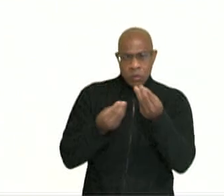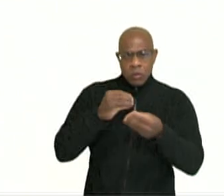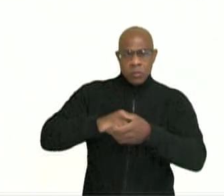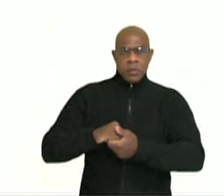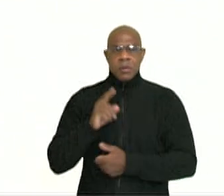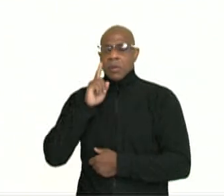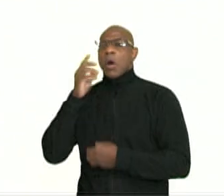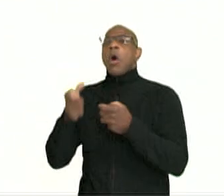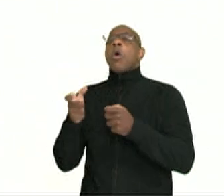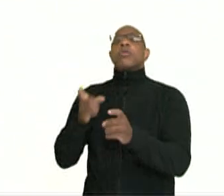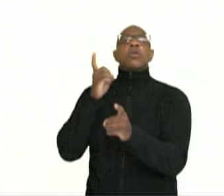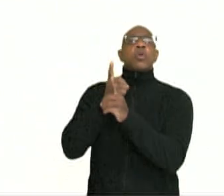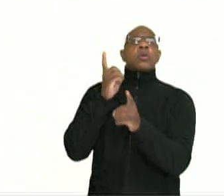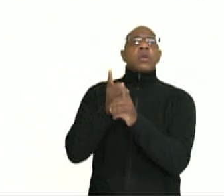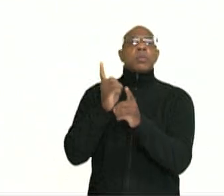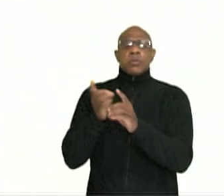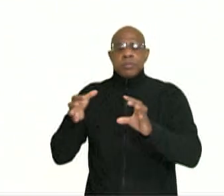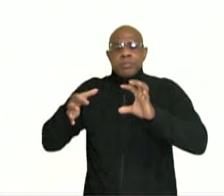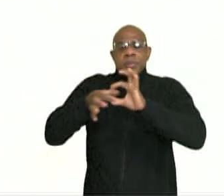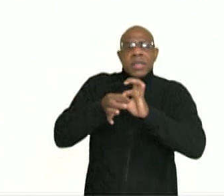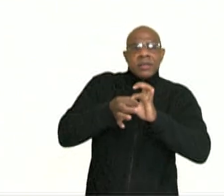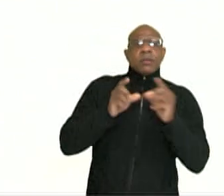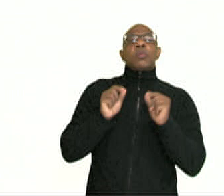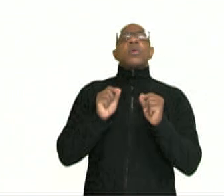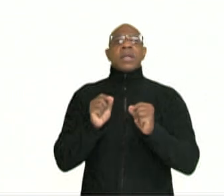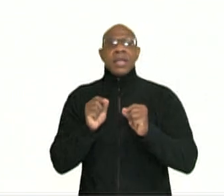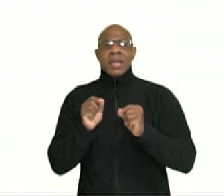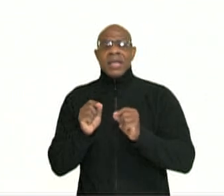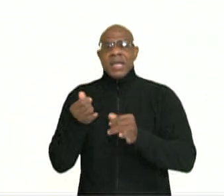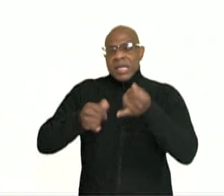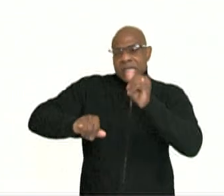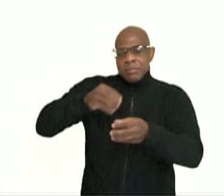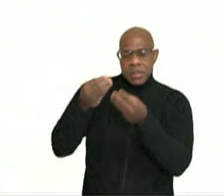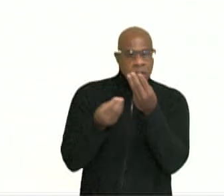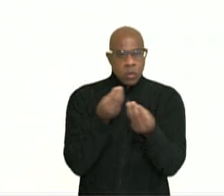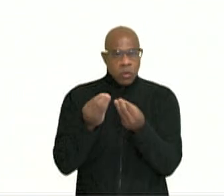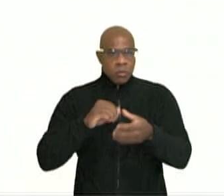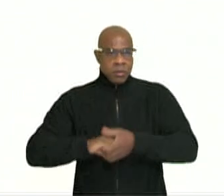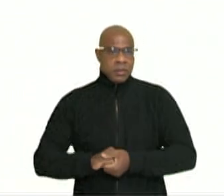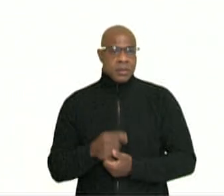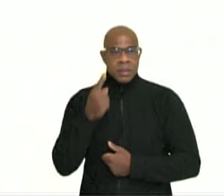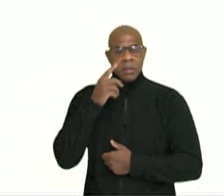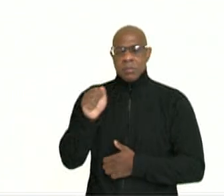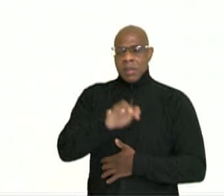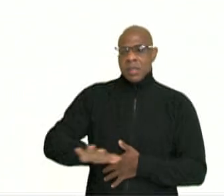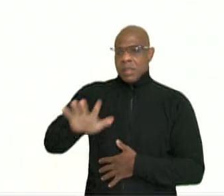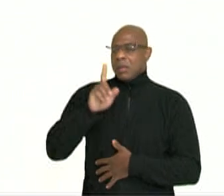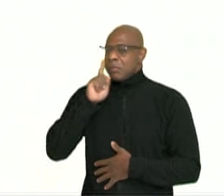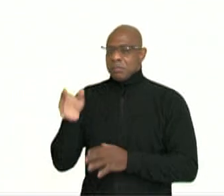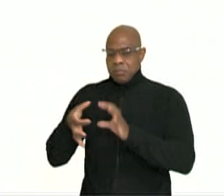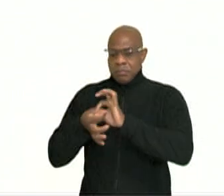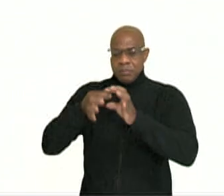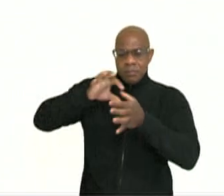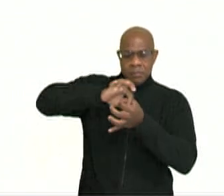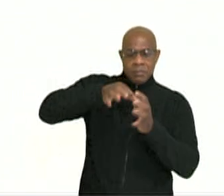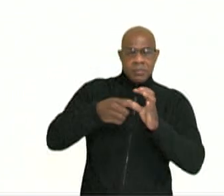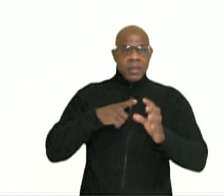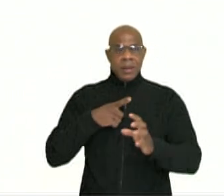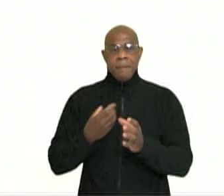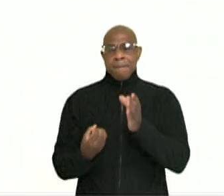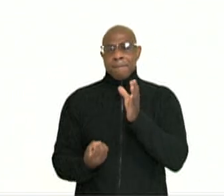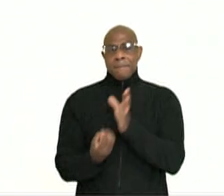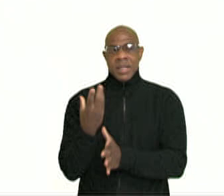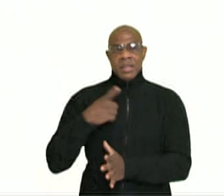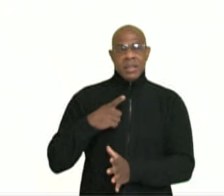cotidiano? Que tipo de elementos químicos participam das ligações químicas? E aqui a gente tem uma imagem que mostra as ligações que estão presentes